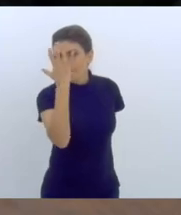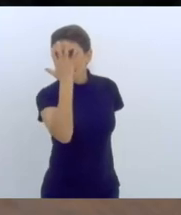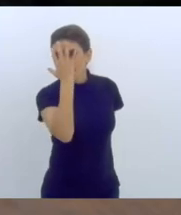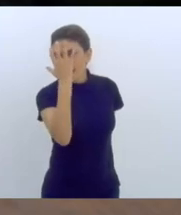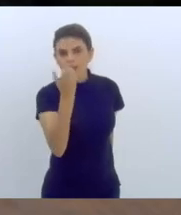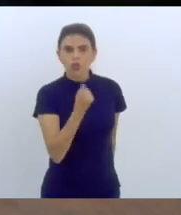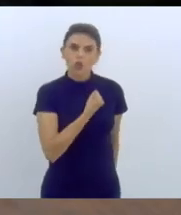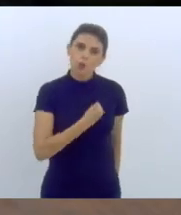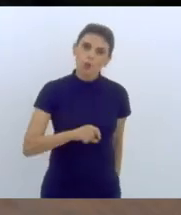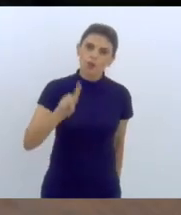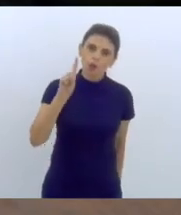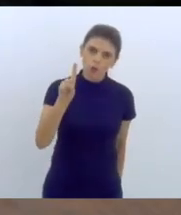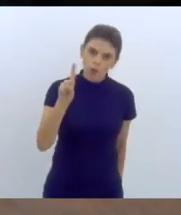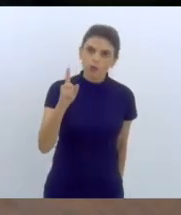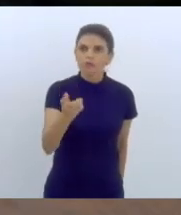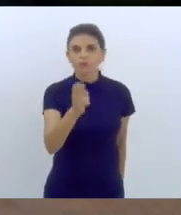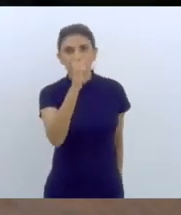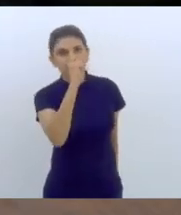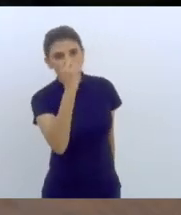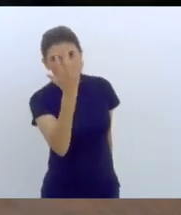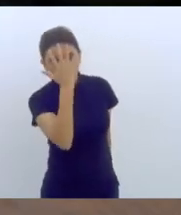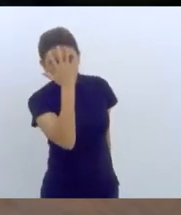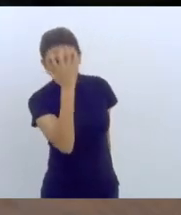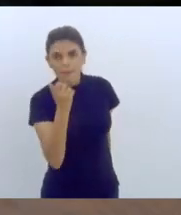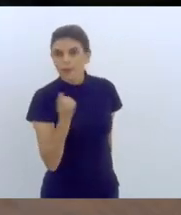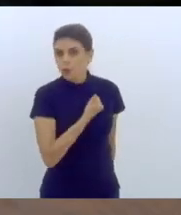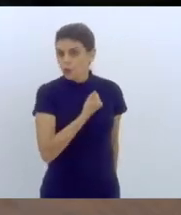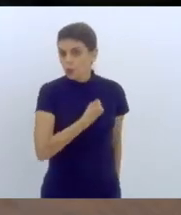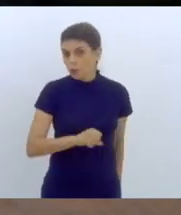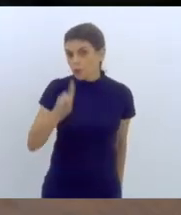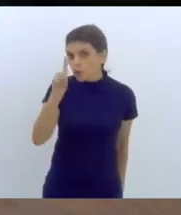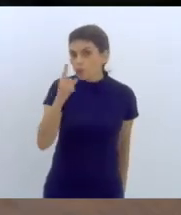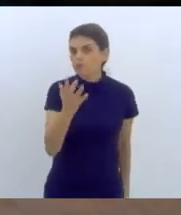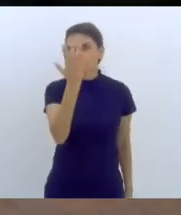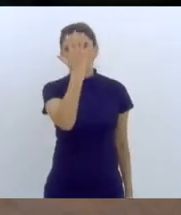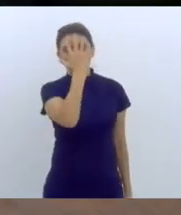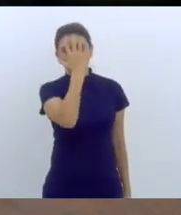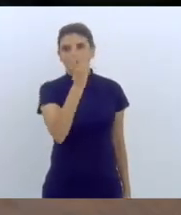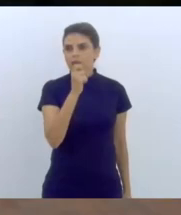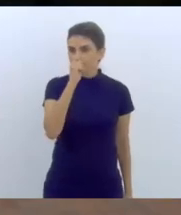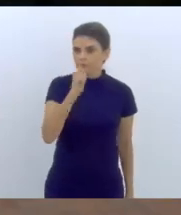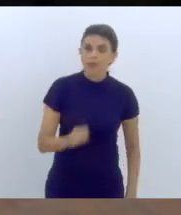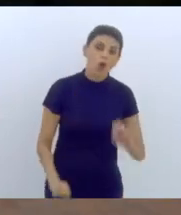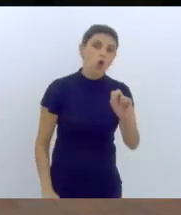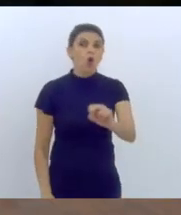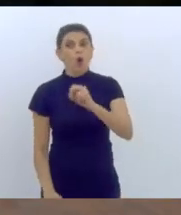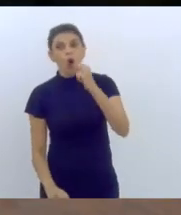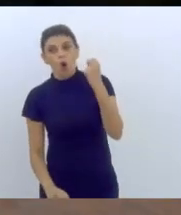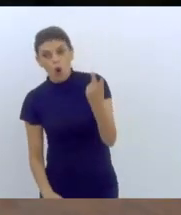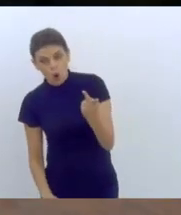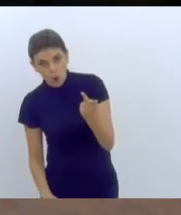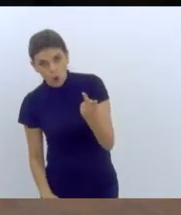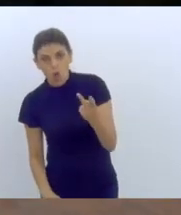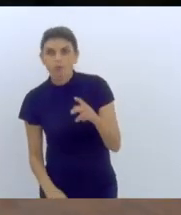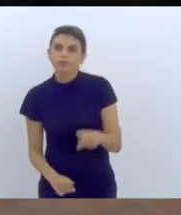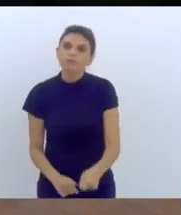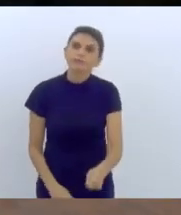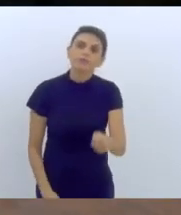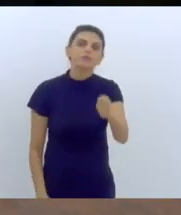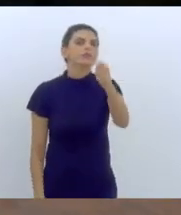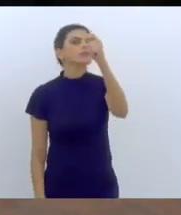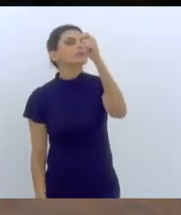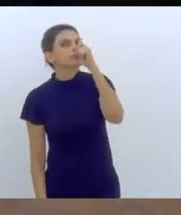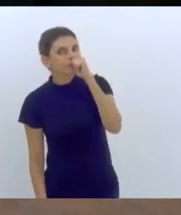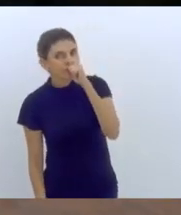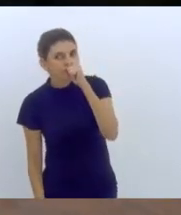1, né? Você põe a máscara número 1, ou então